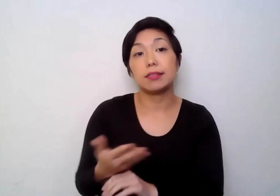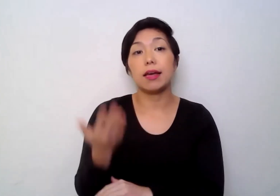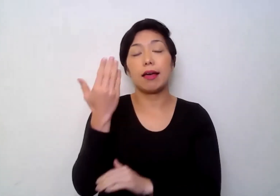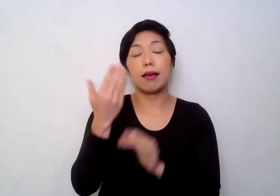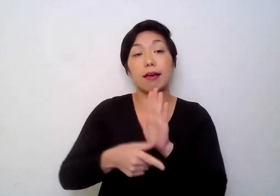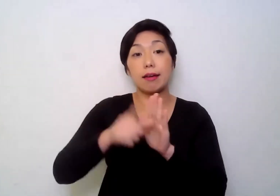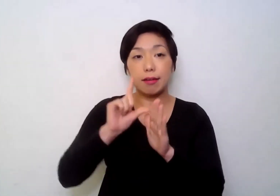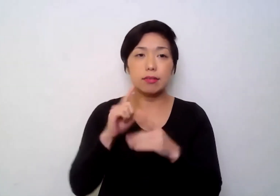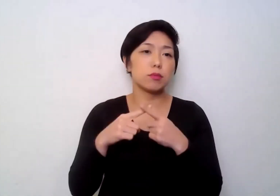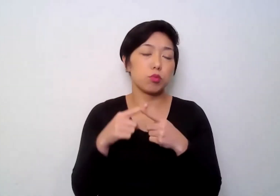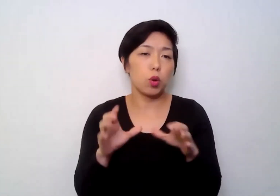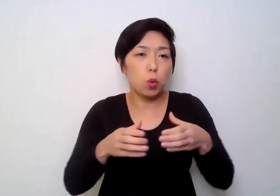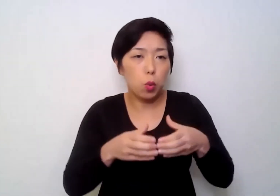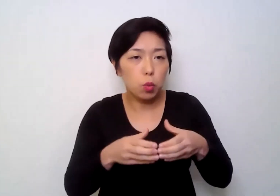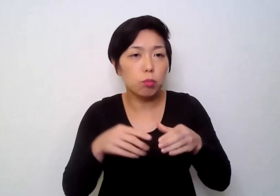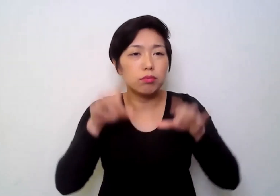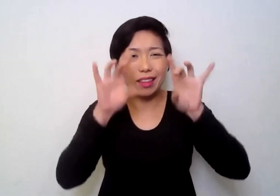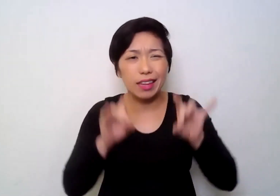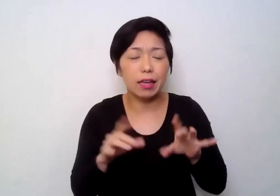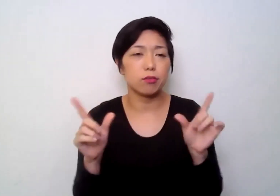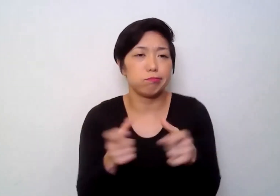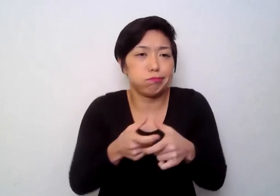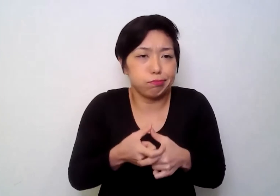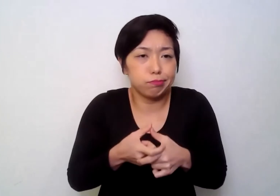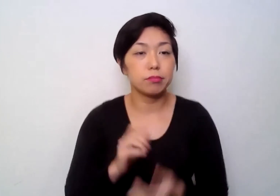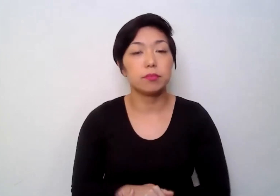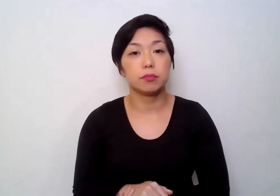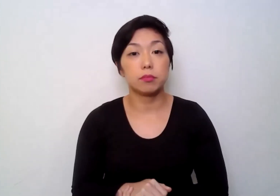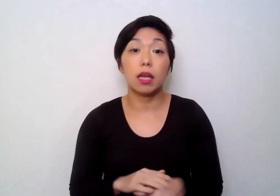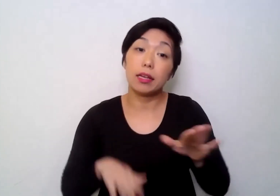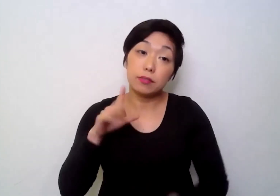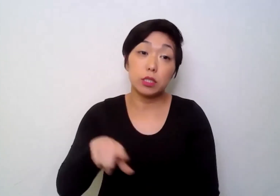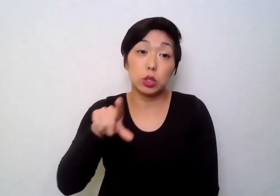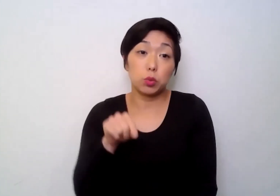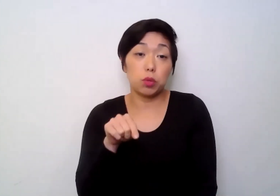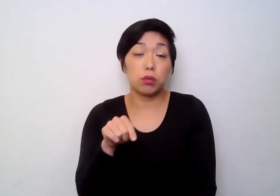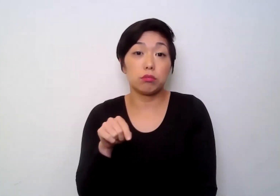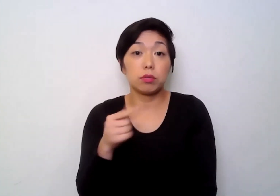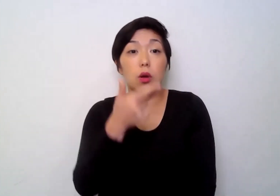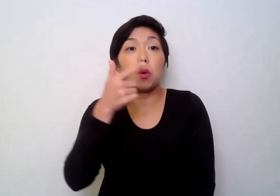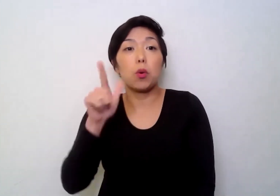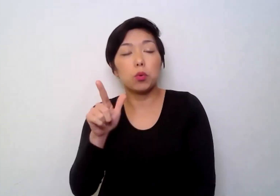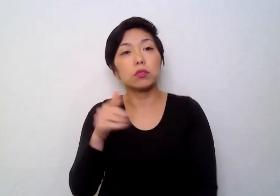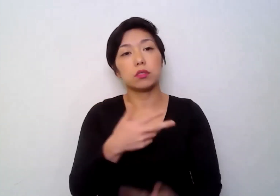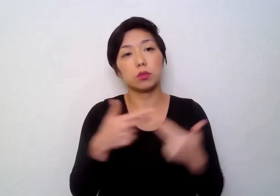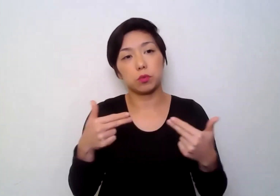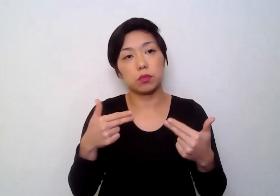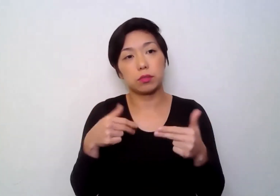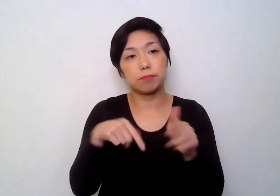diminuto né e aí devem ter optado por outras considerações então